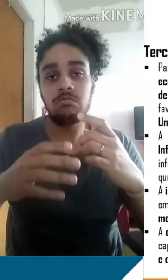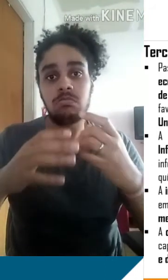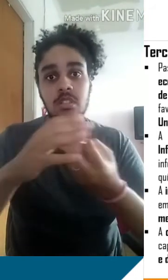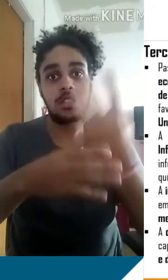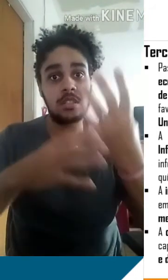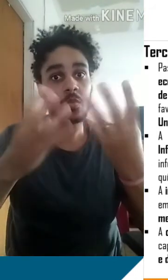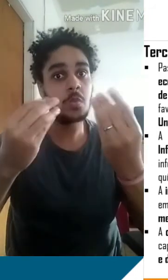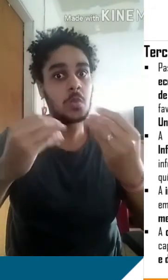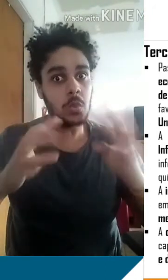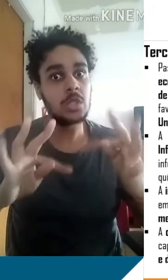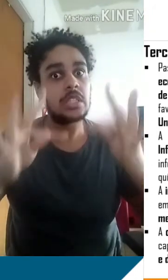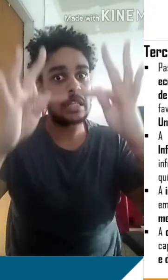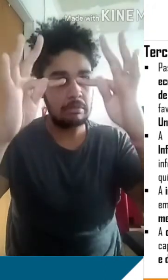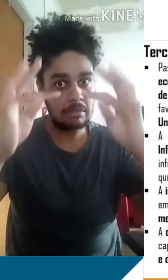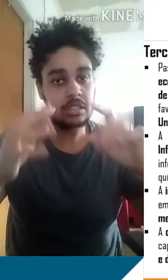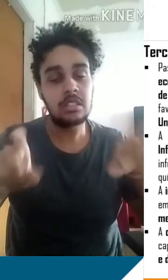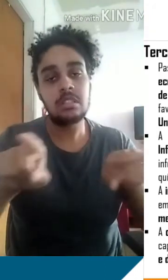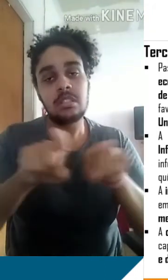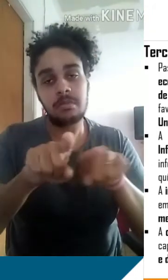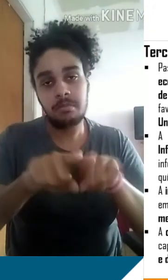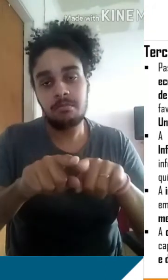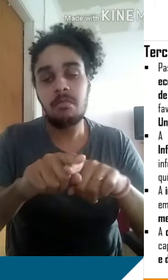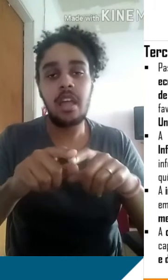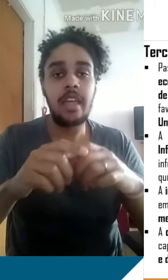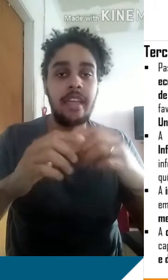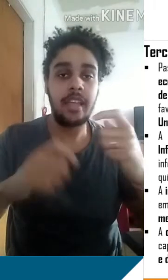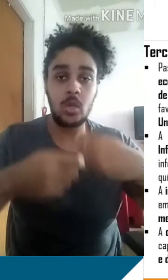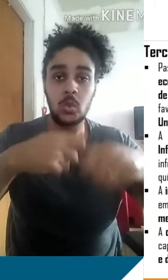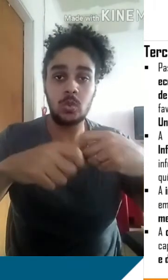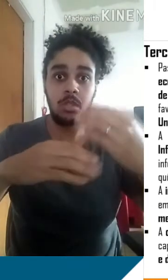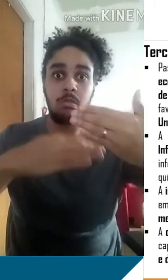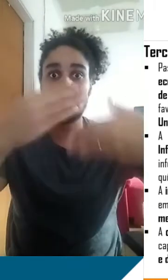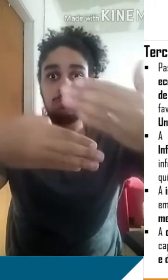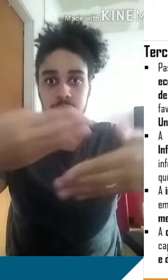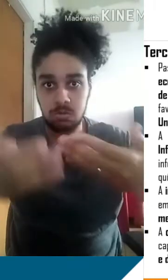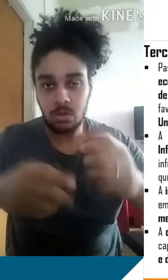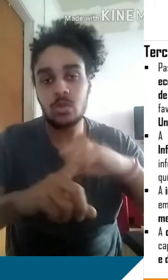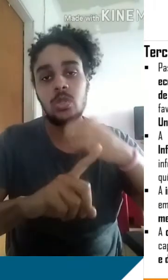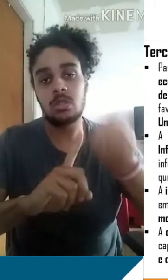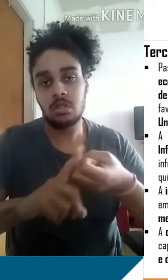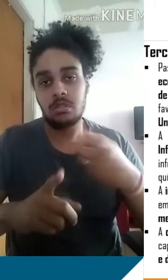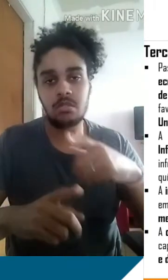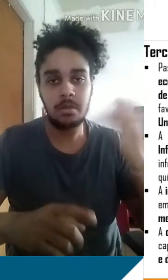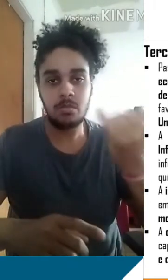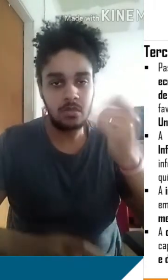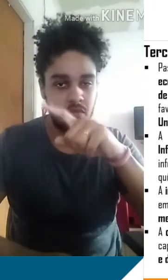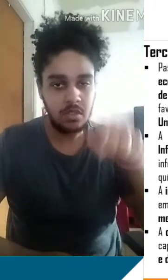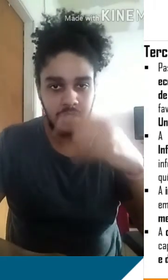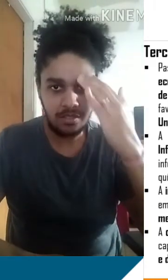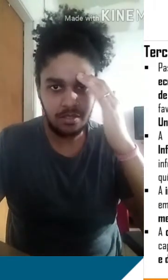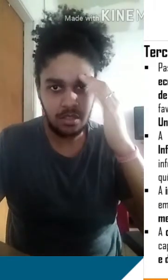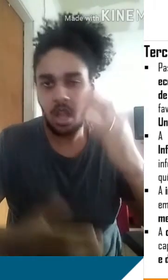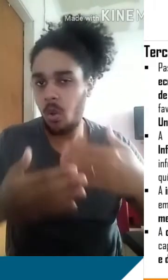Isso é fundamental para você compreender qualquer dinâmica que envolva a prerrogativa no meio técnico, científico e informacional, junto à